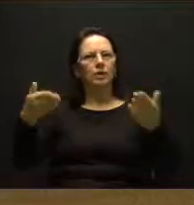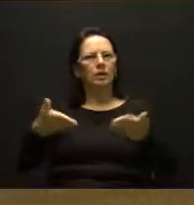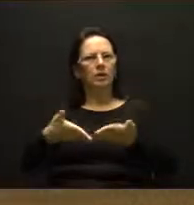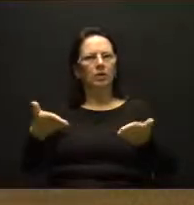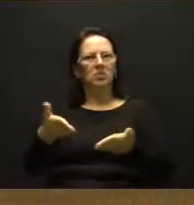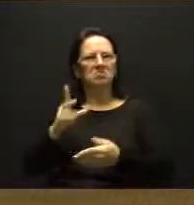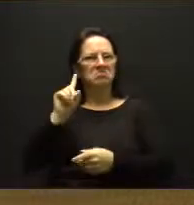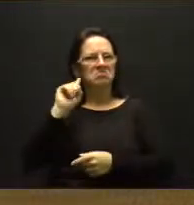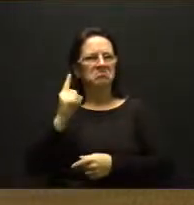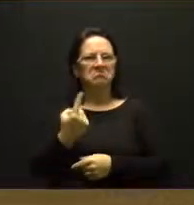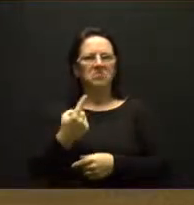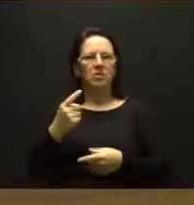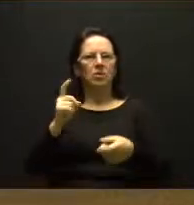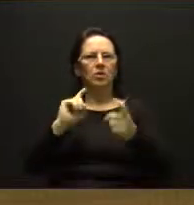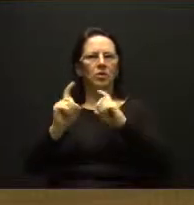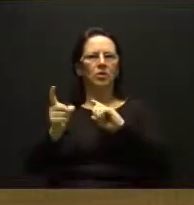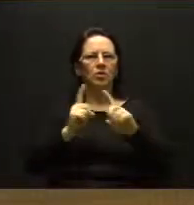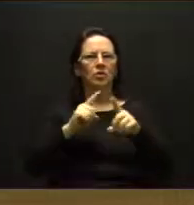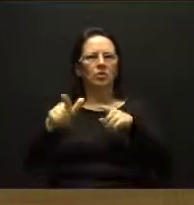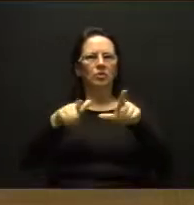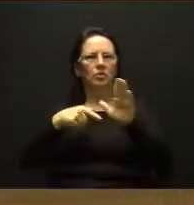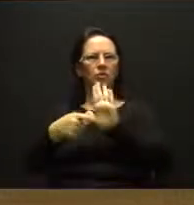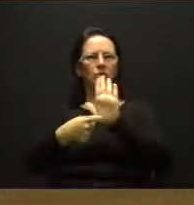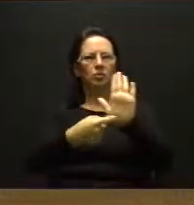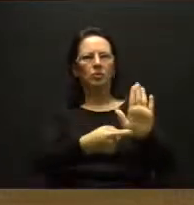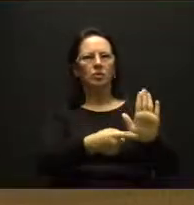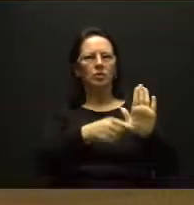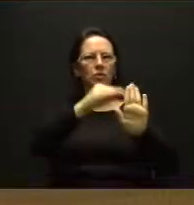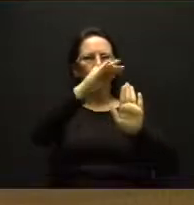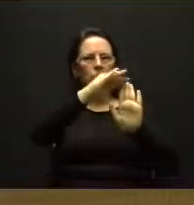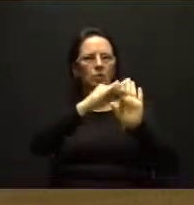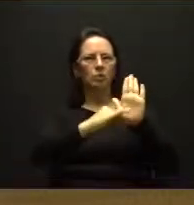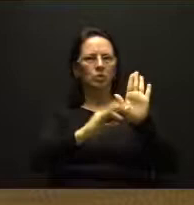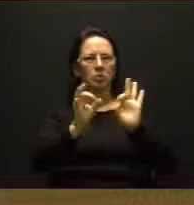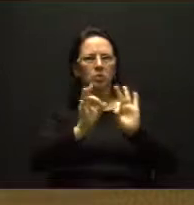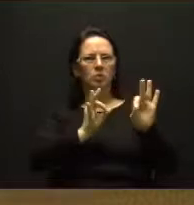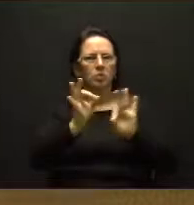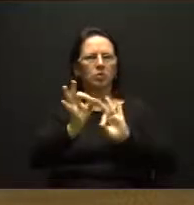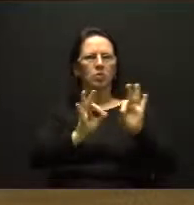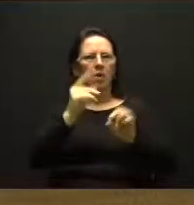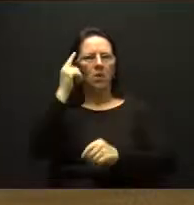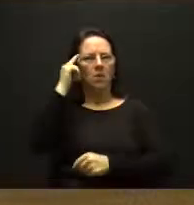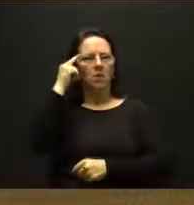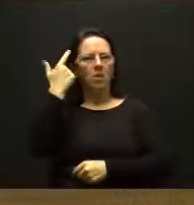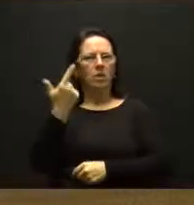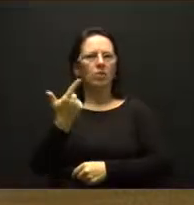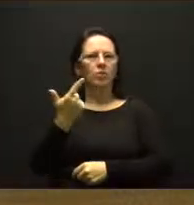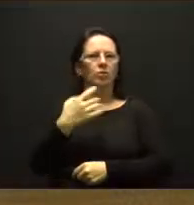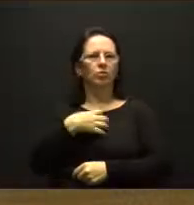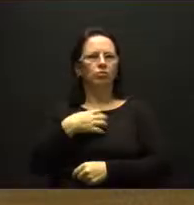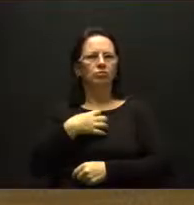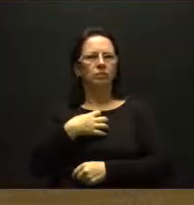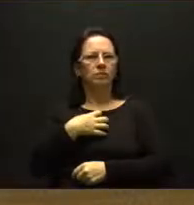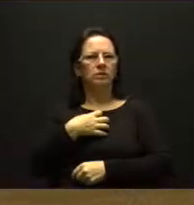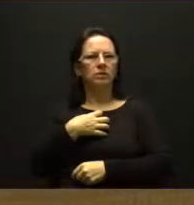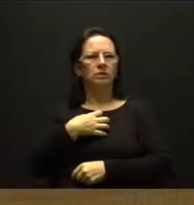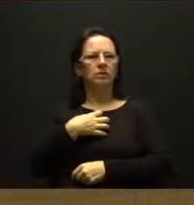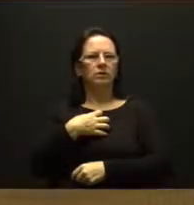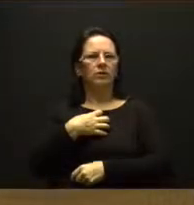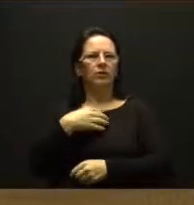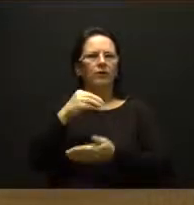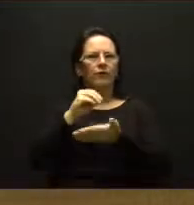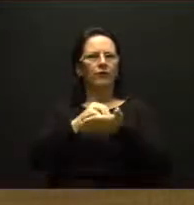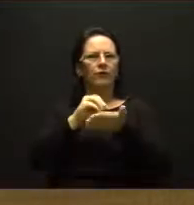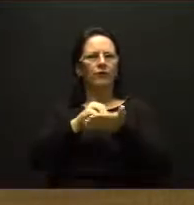não reuniu esses trabalhadores com a apresentação deste cronograma eu acho uma forma assim até de falta